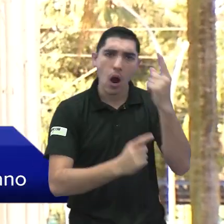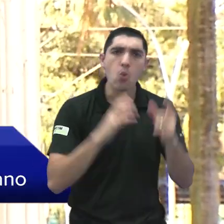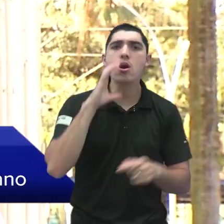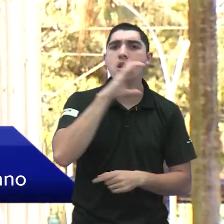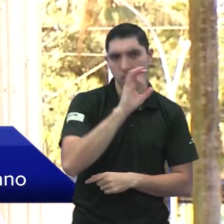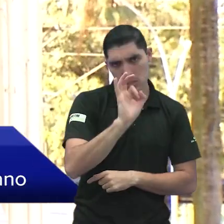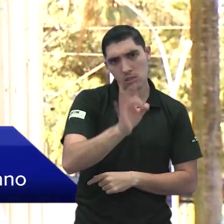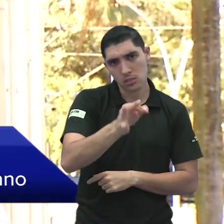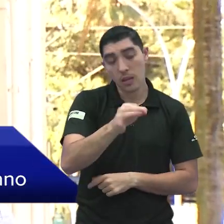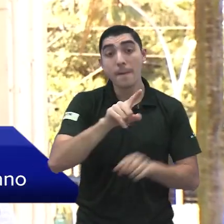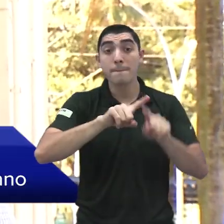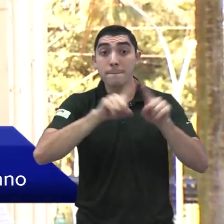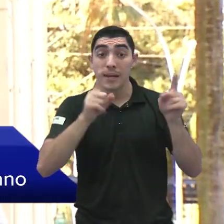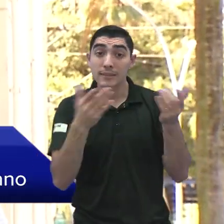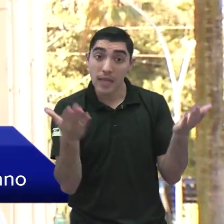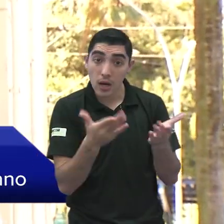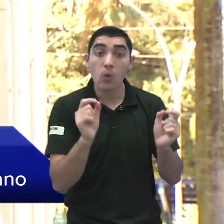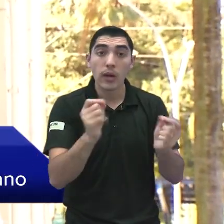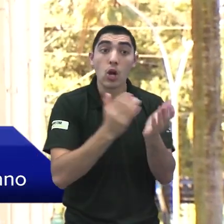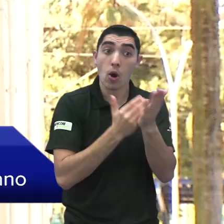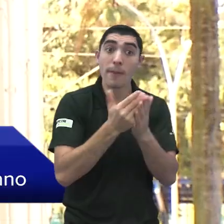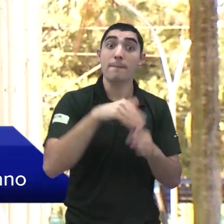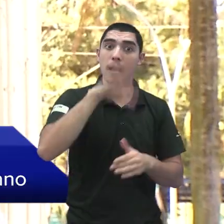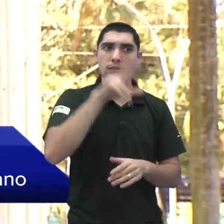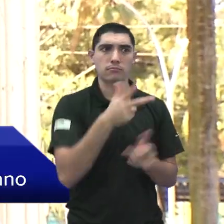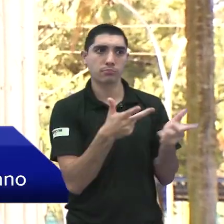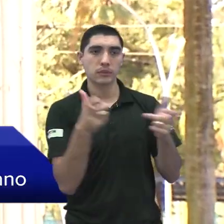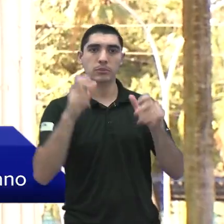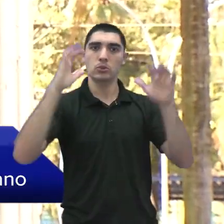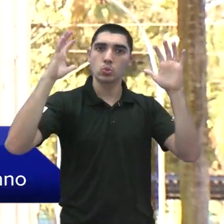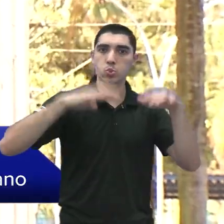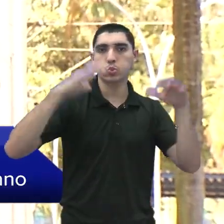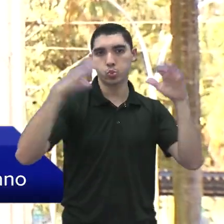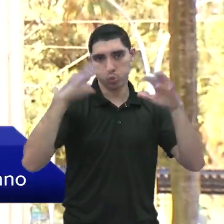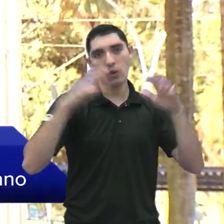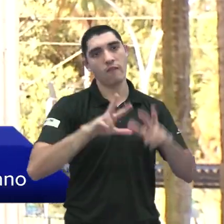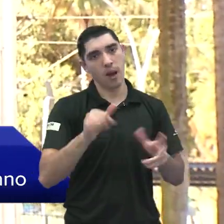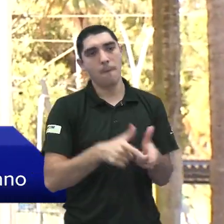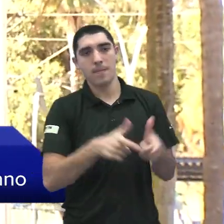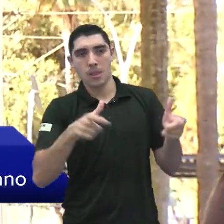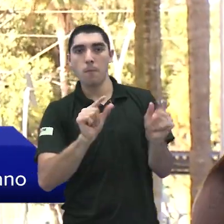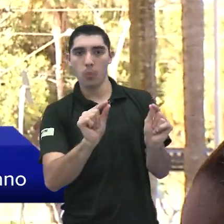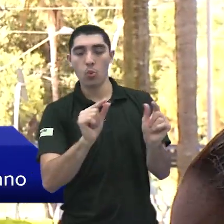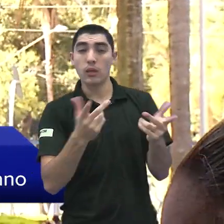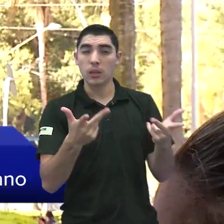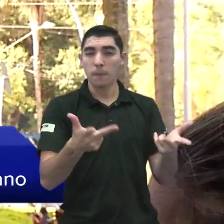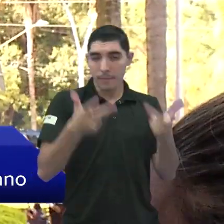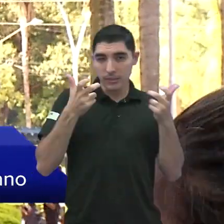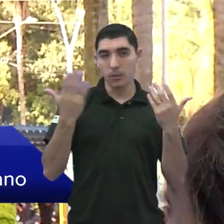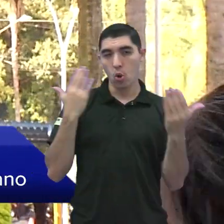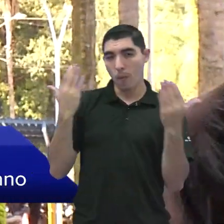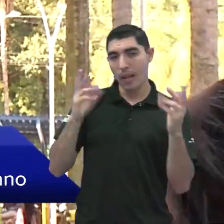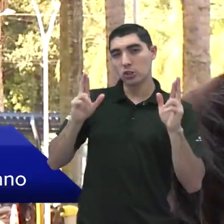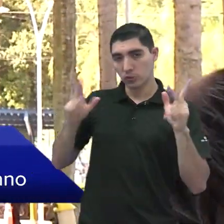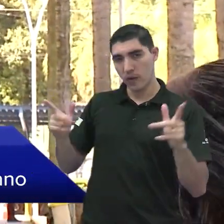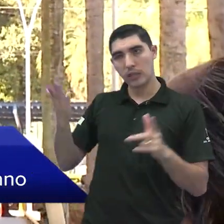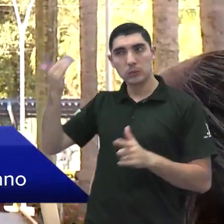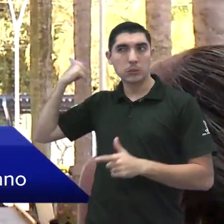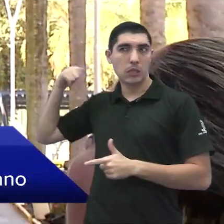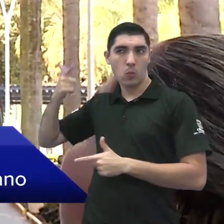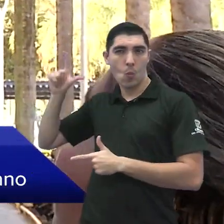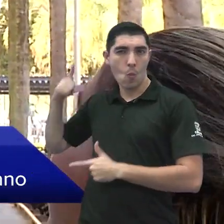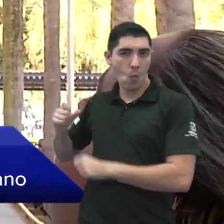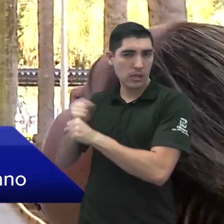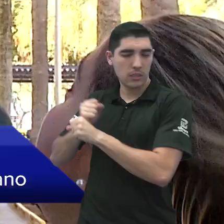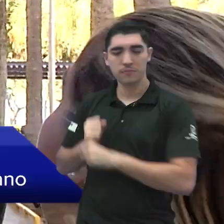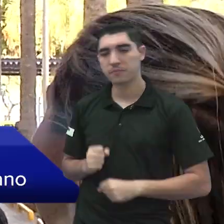calor, sim, mas a tendência é que a gente tenha essa condição de pancadas mais presentes, que vai ser diferente dos últimos anos, que teve esses períodos de calor deixando a chuva